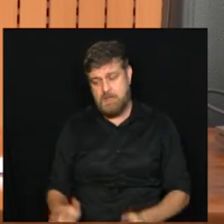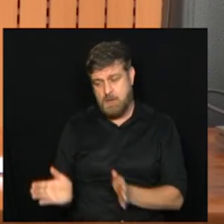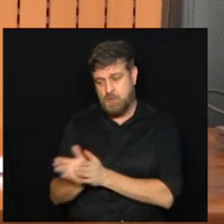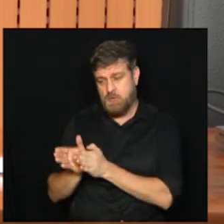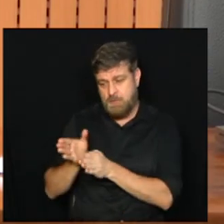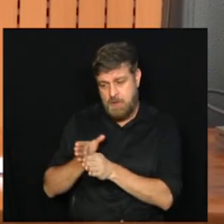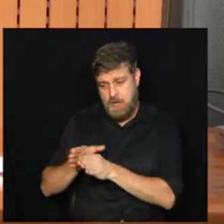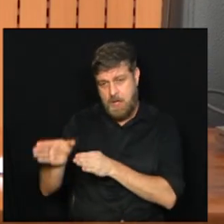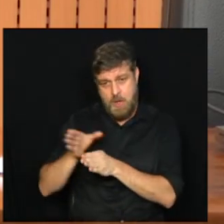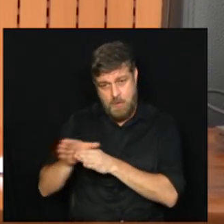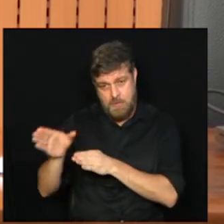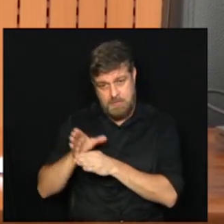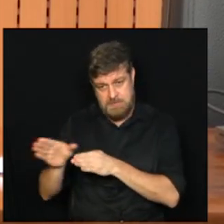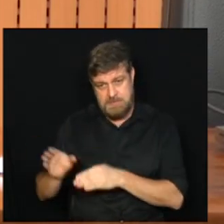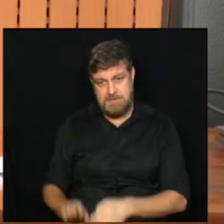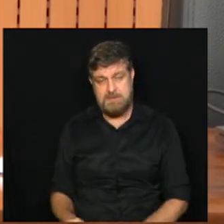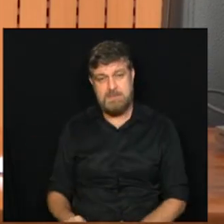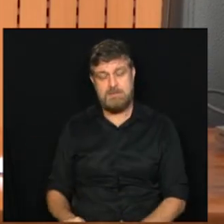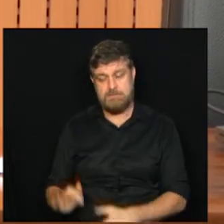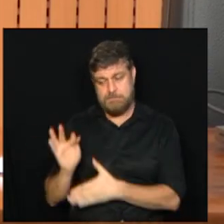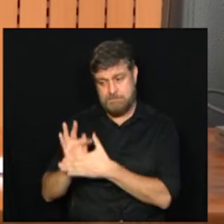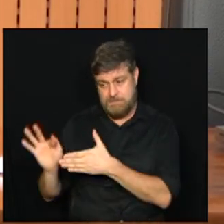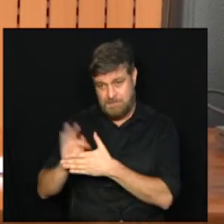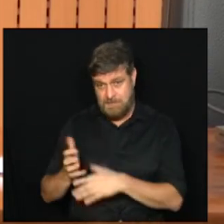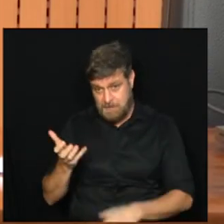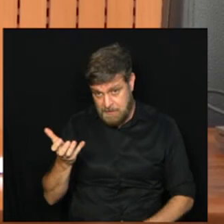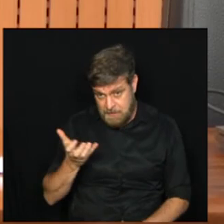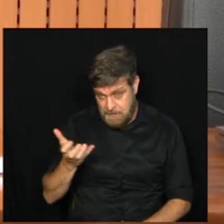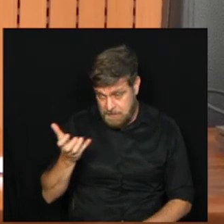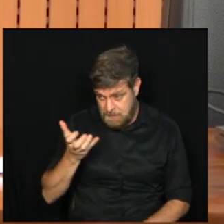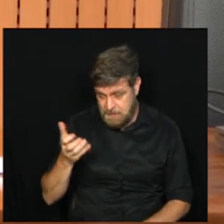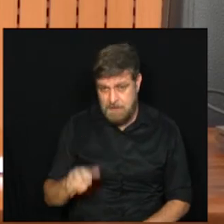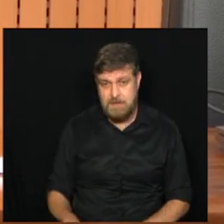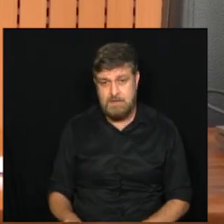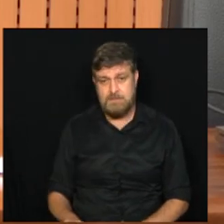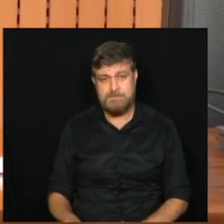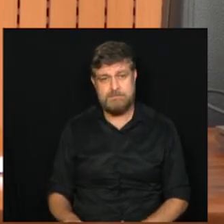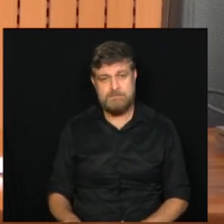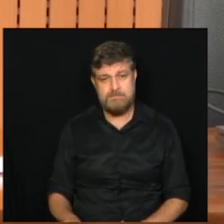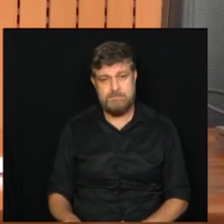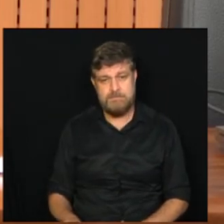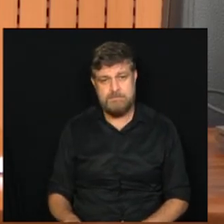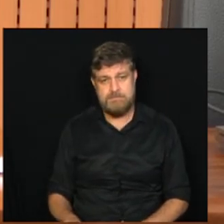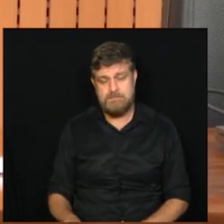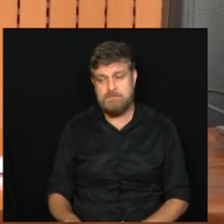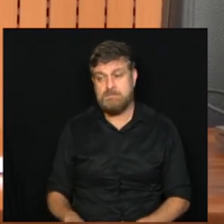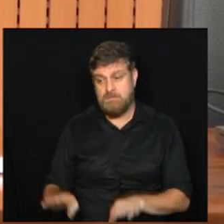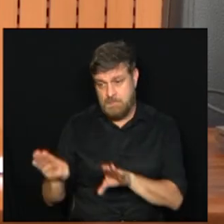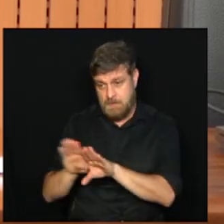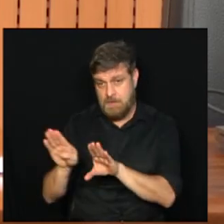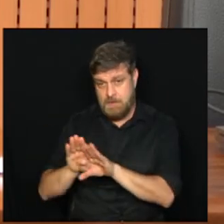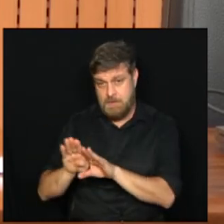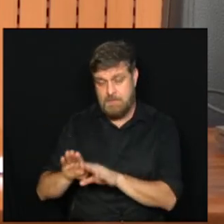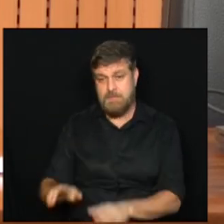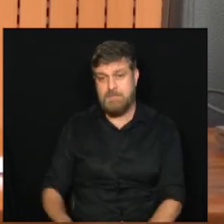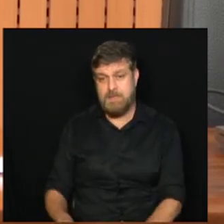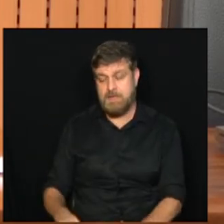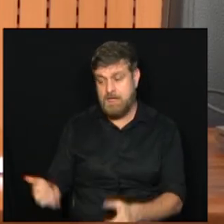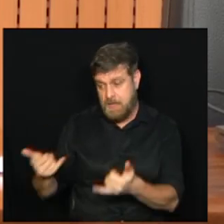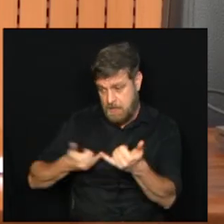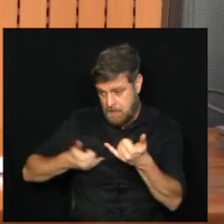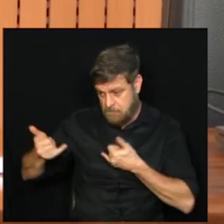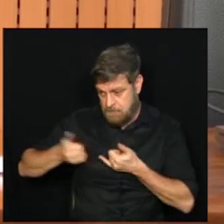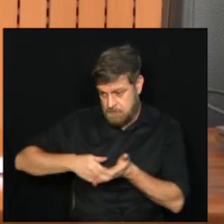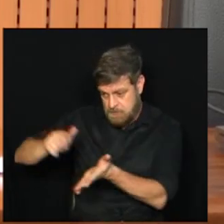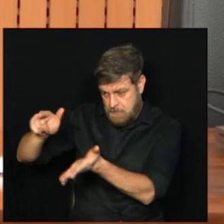ao Ayrton e à Anália, se quiserem enviar também as